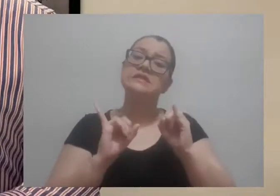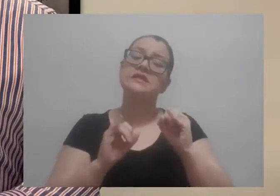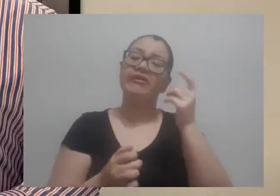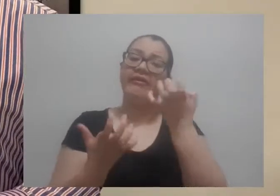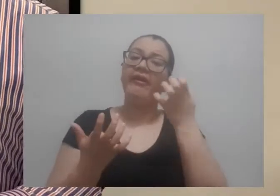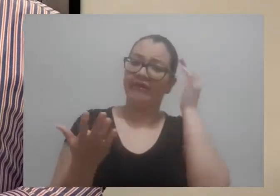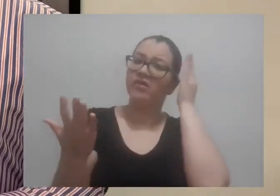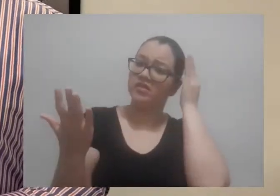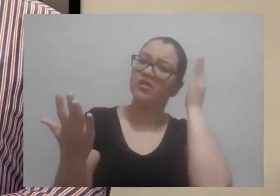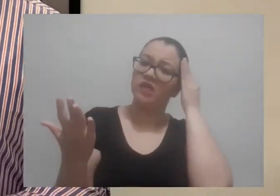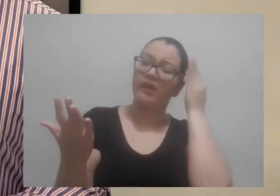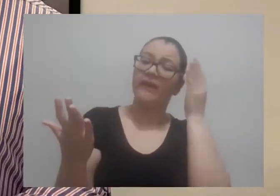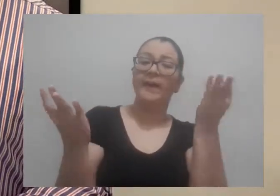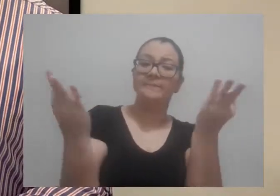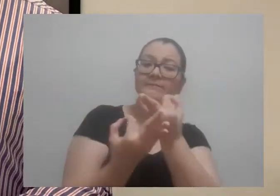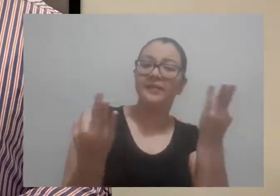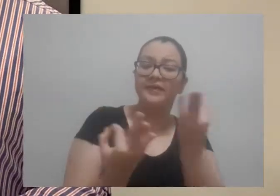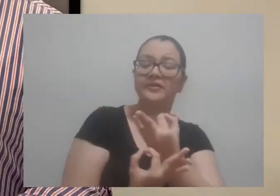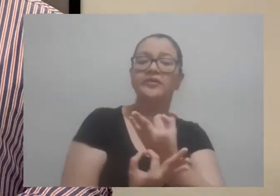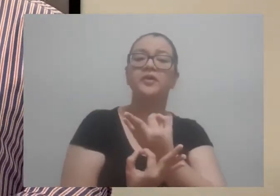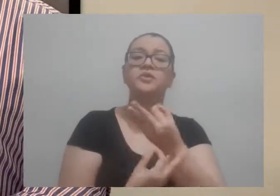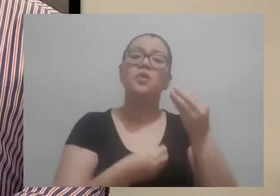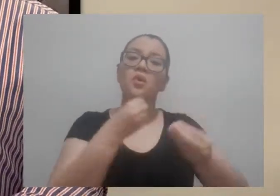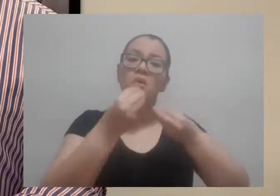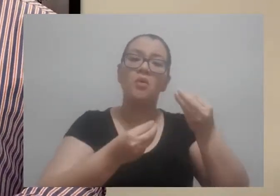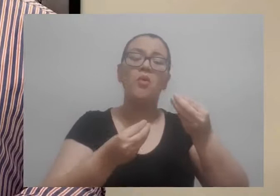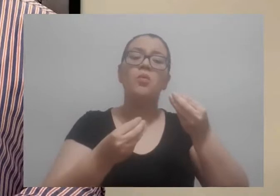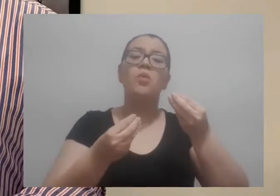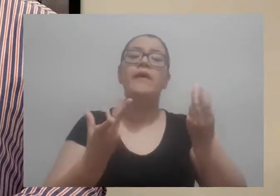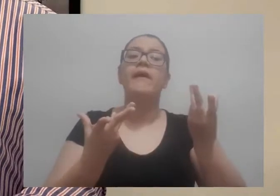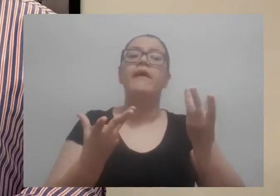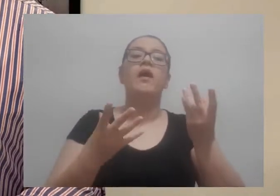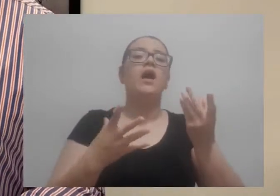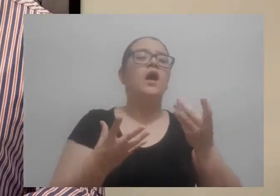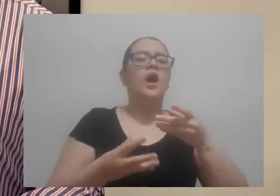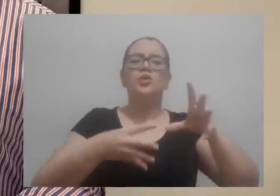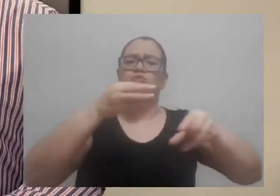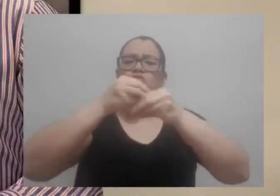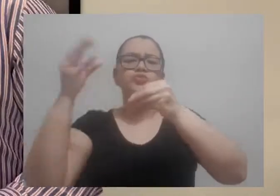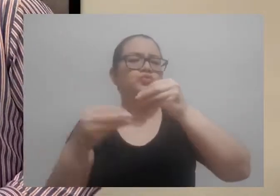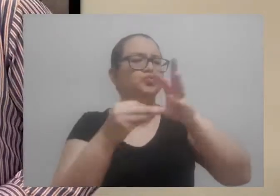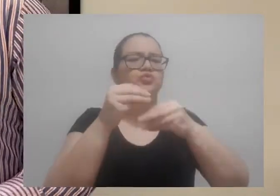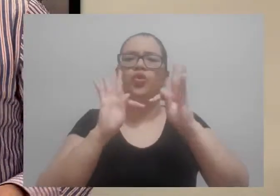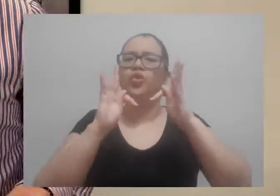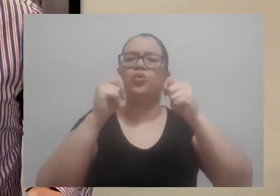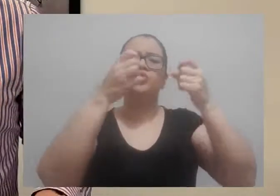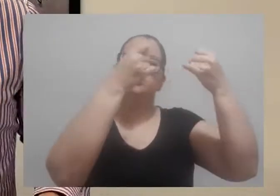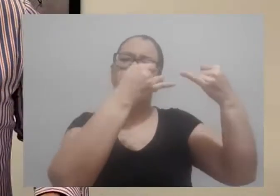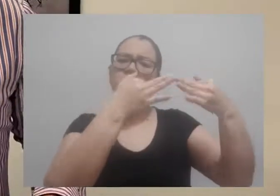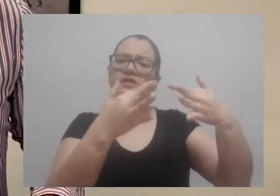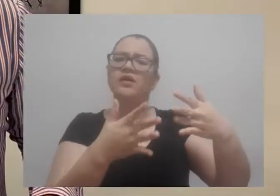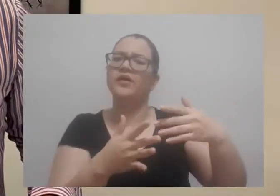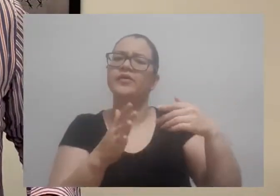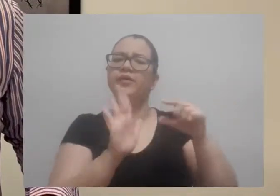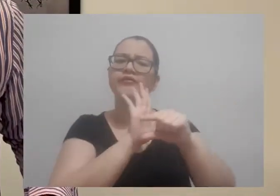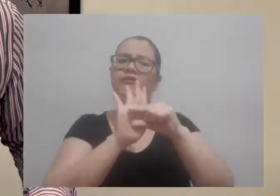entendida como uma somatória de daquilo que vem sendo dito a partir do versículo 21 até o versículo 48,